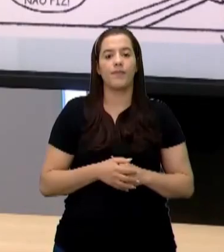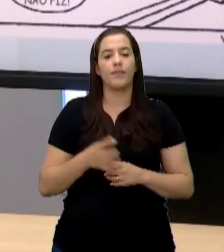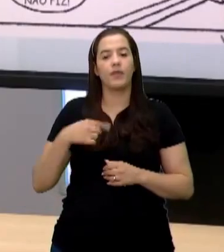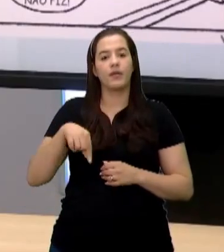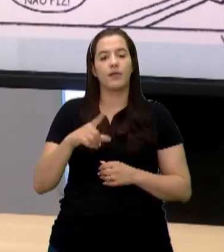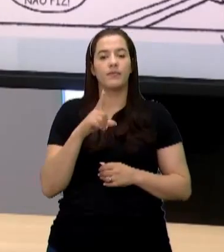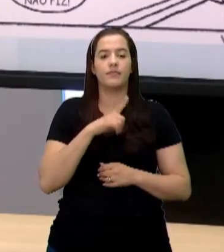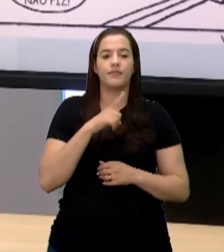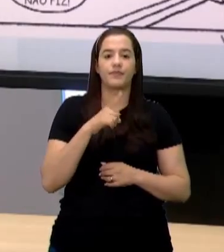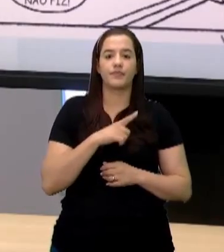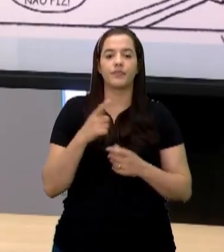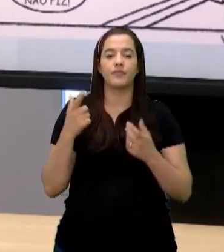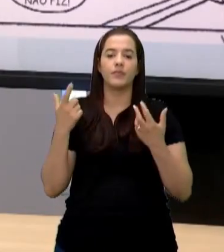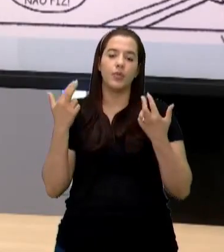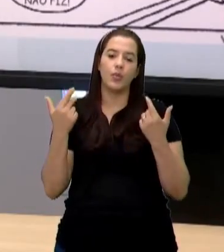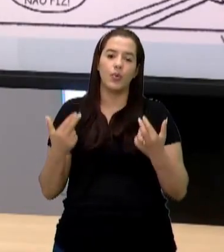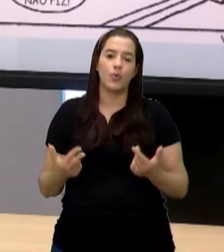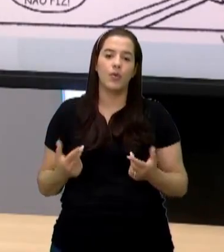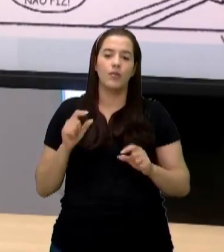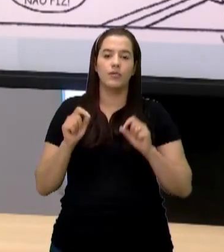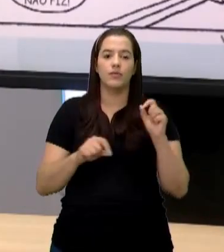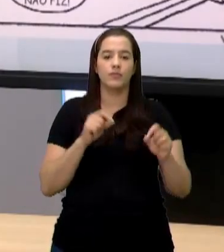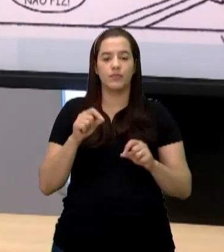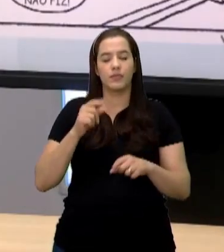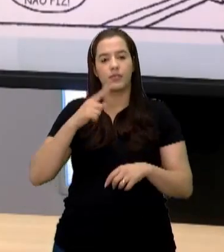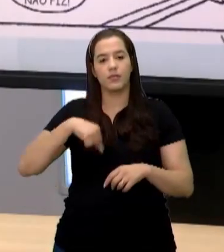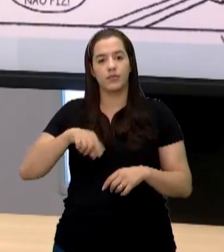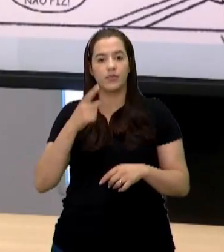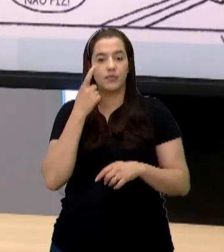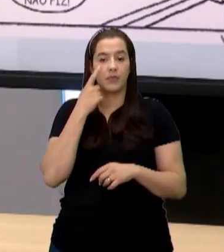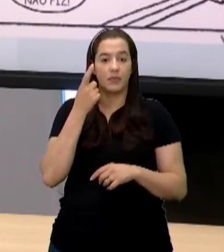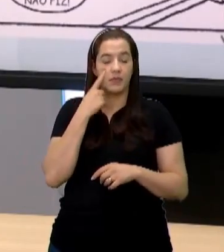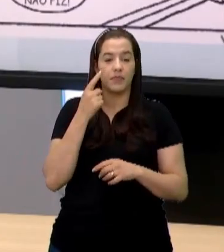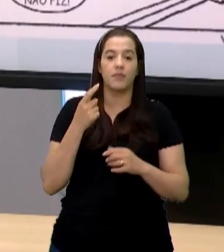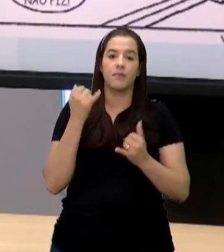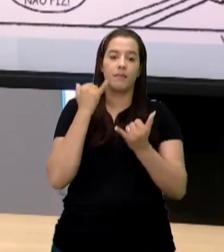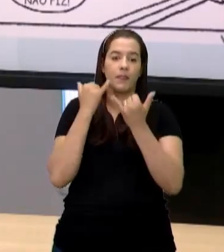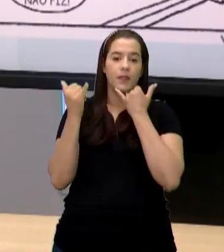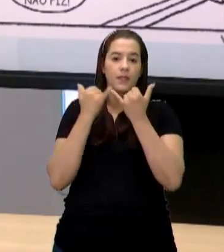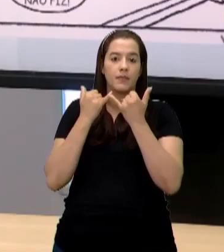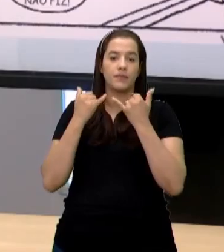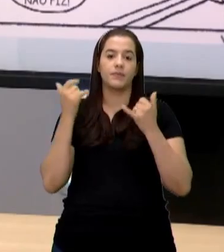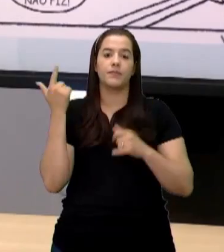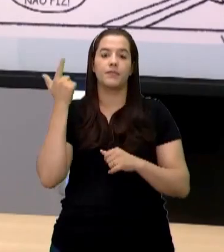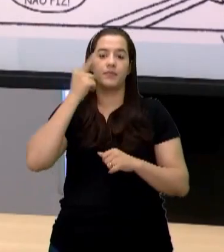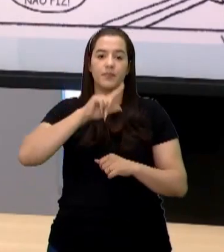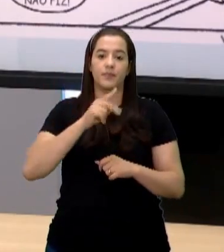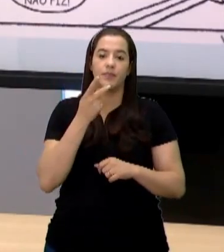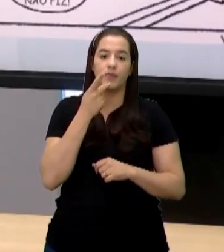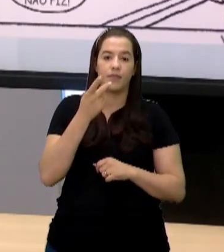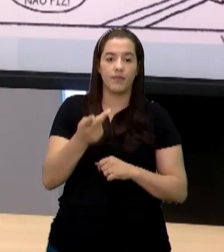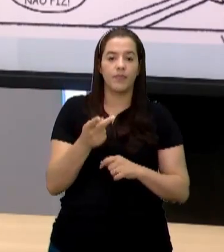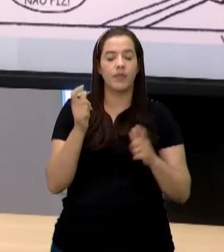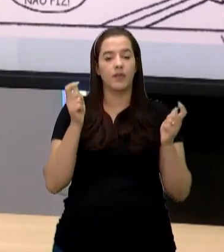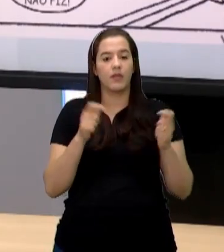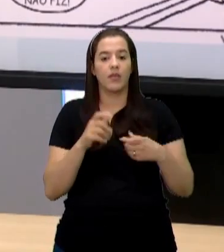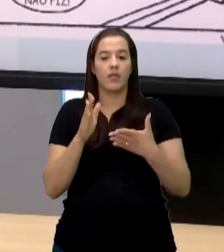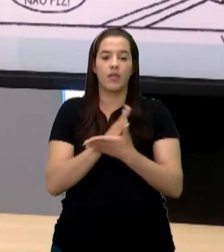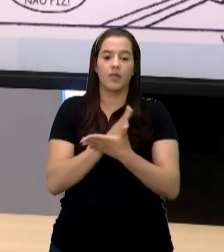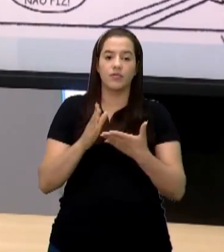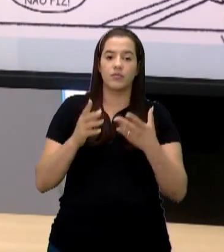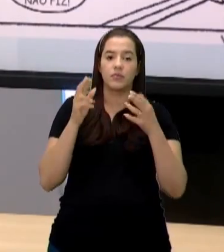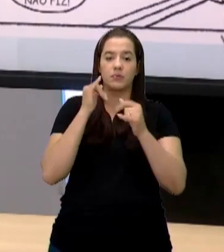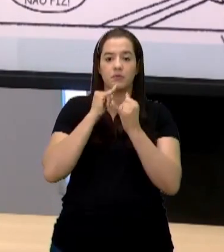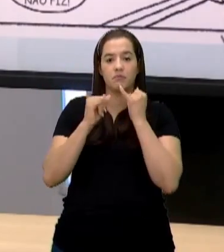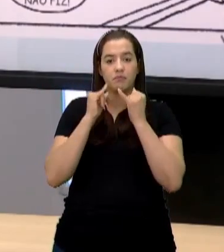têm em comum? Então, já ir observando aí essa informação. Então, a gente já consegue, nessa fala aí do narrador, observar traços de